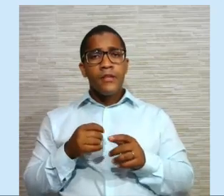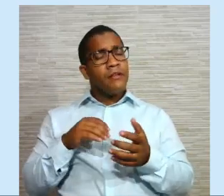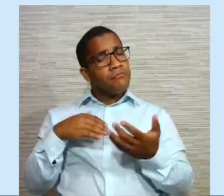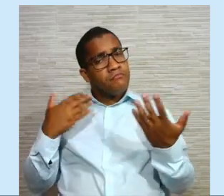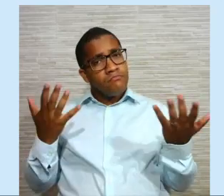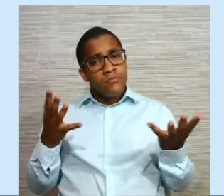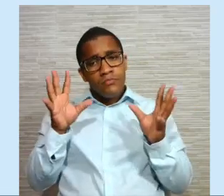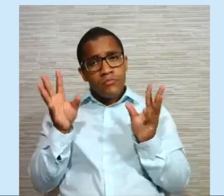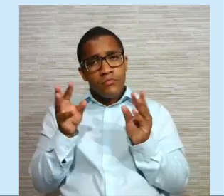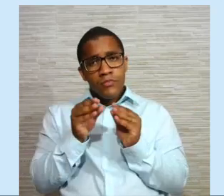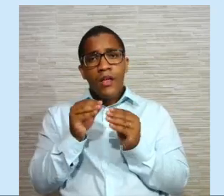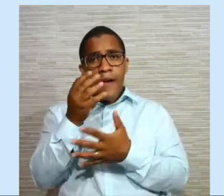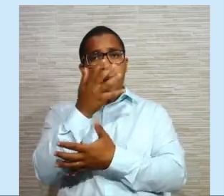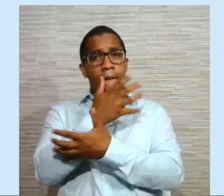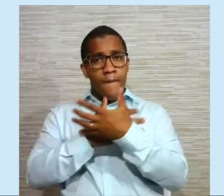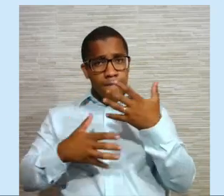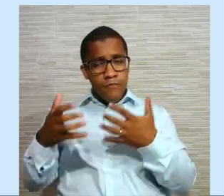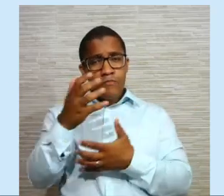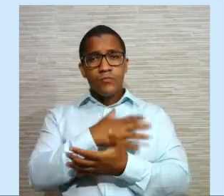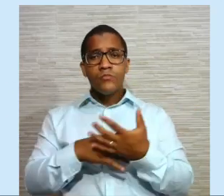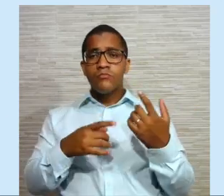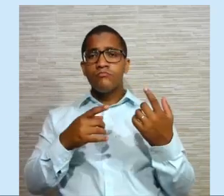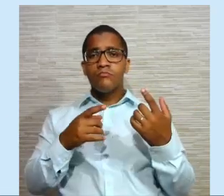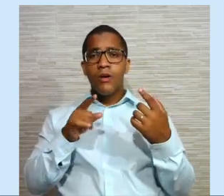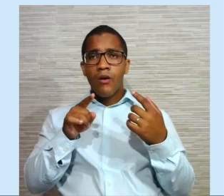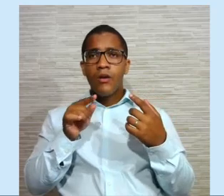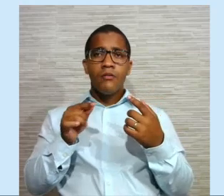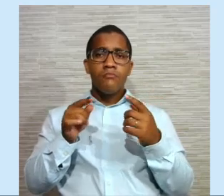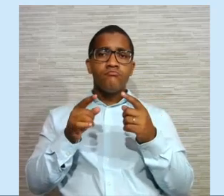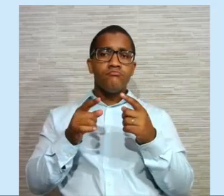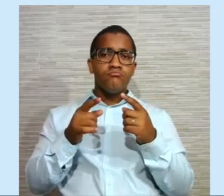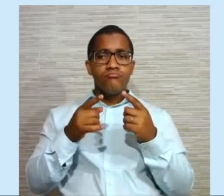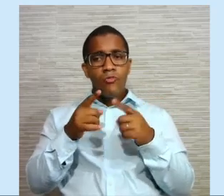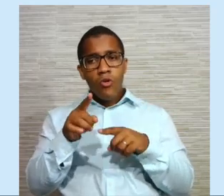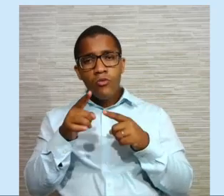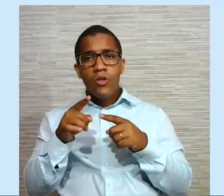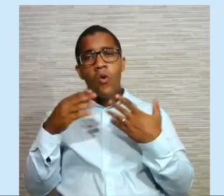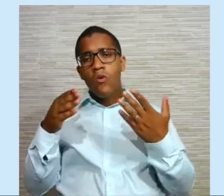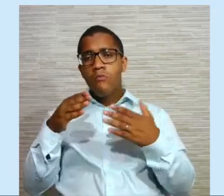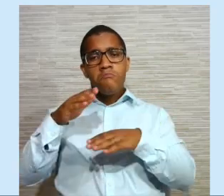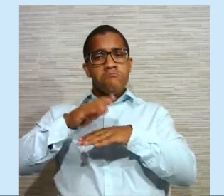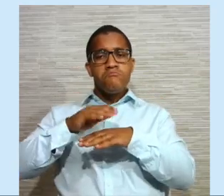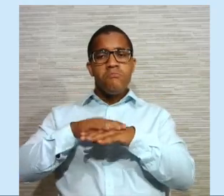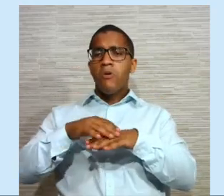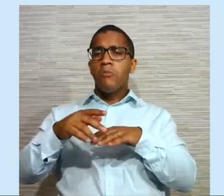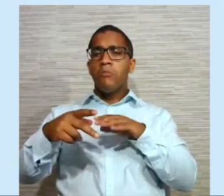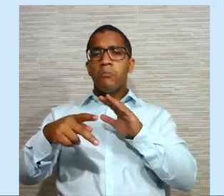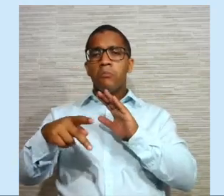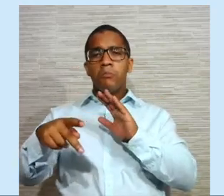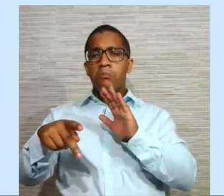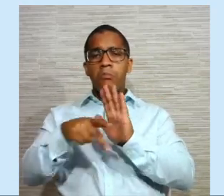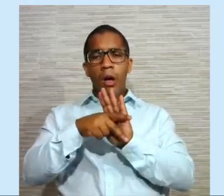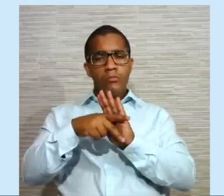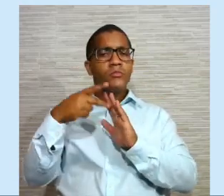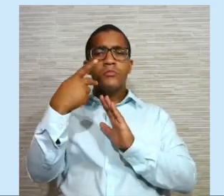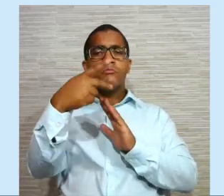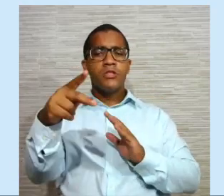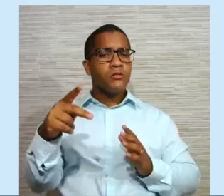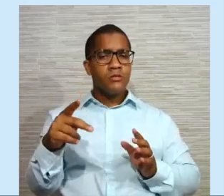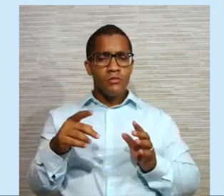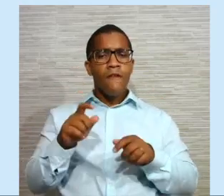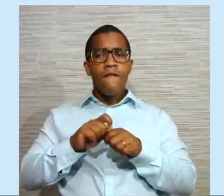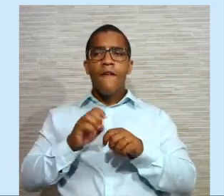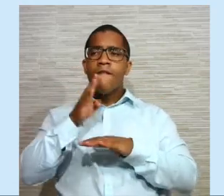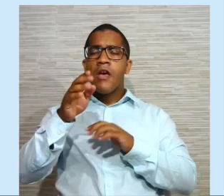Brasil, né? Enfim, que também é uma música para questionar, né? É a ideia de faça você mesmo, não fique esperando as